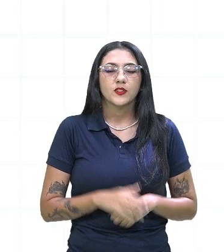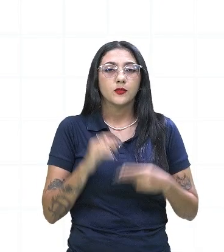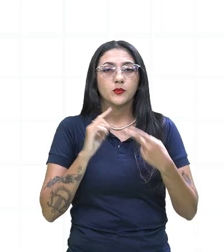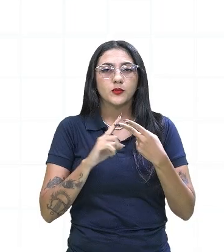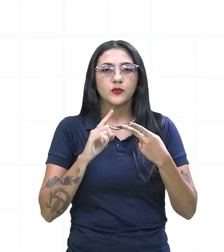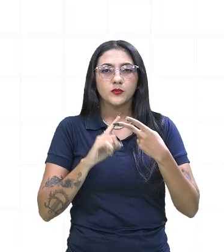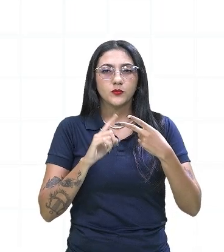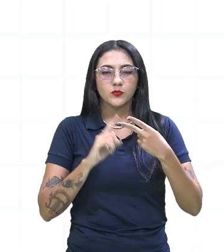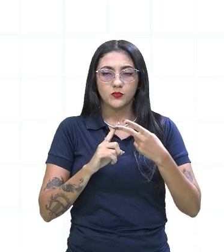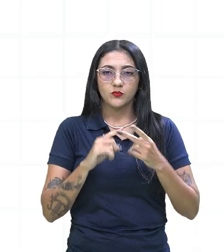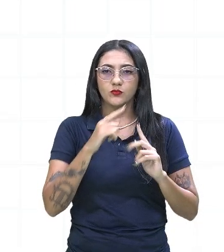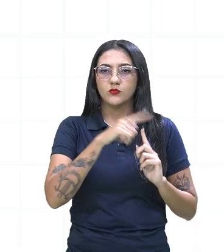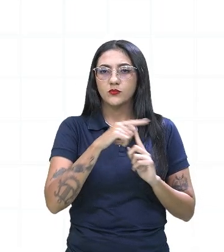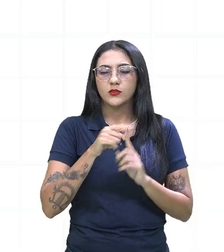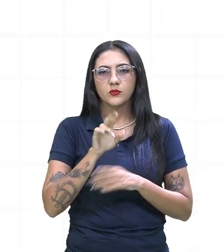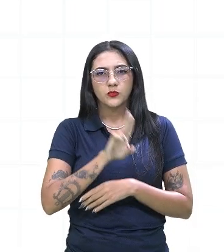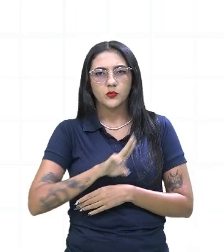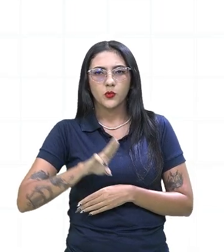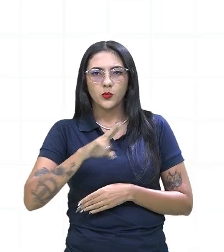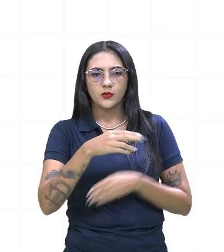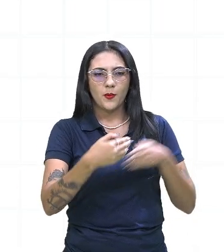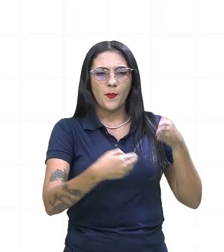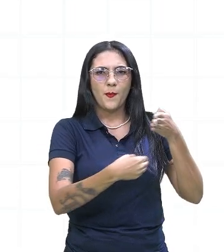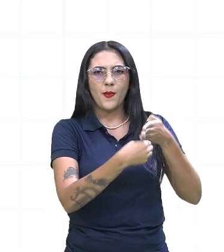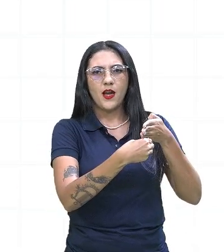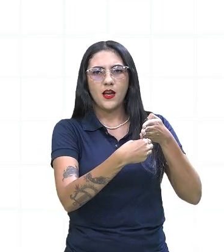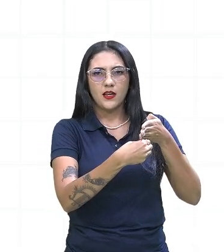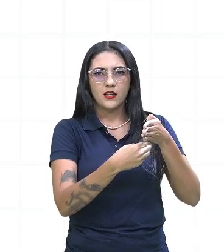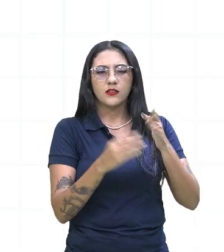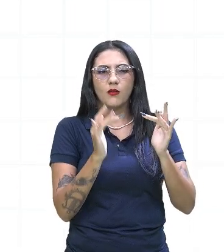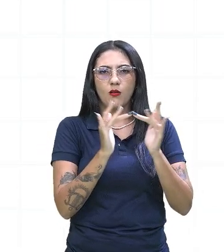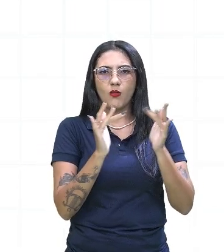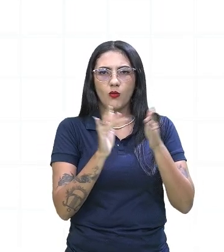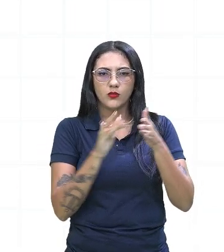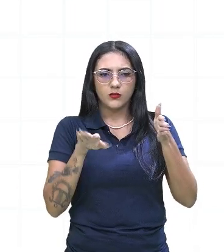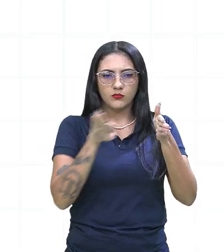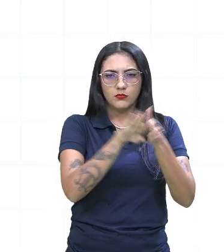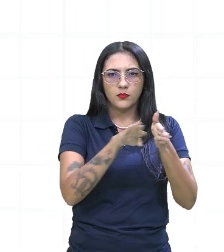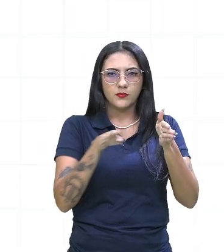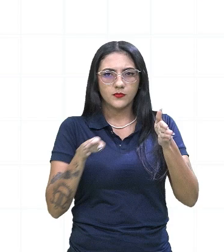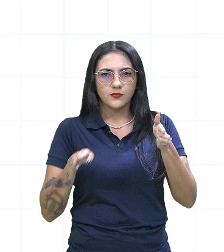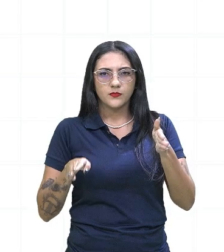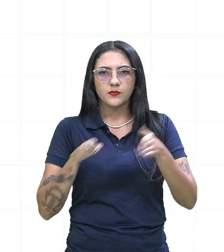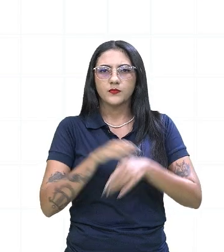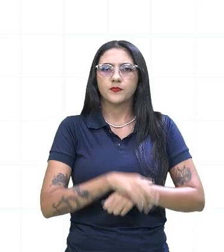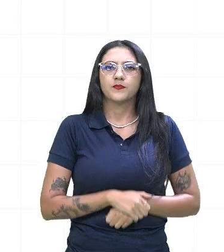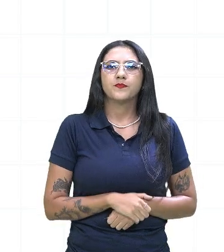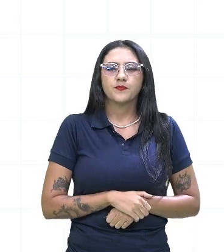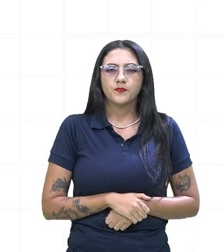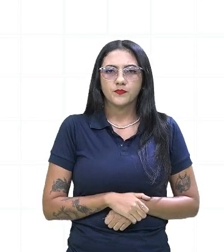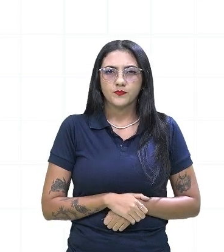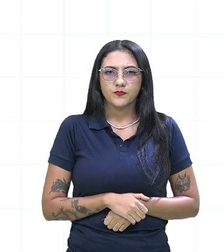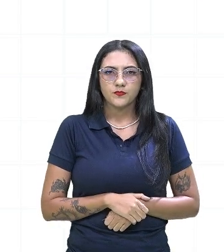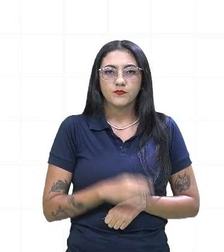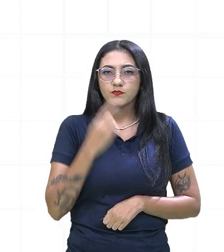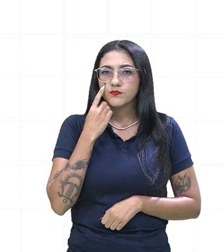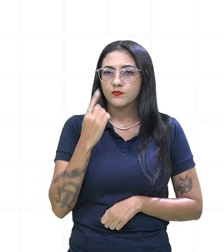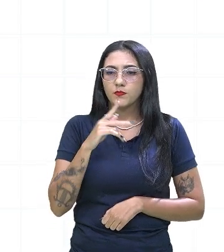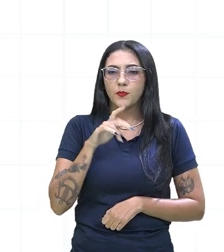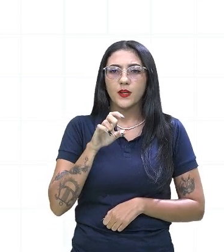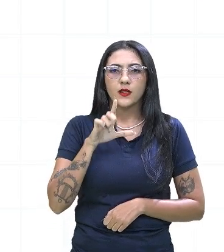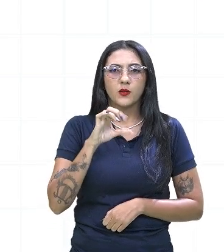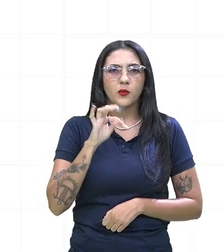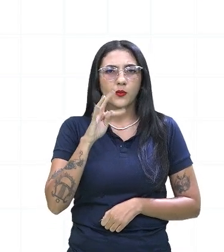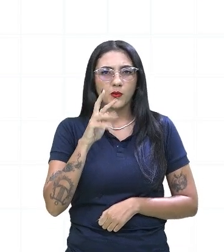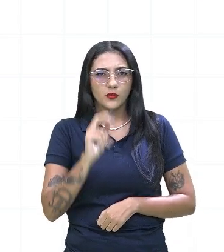as modalidades da categoria parede de rebote, nós vamos ter os seguintes exemplos: pelota